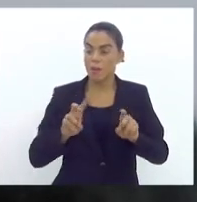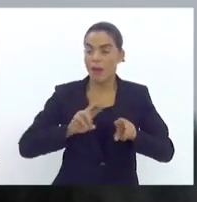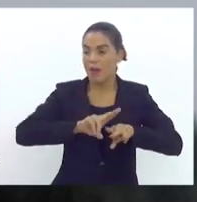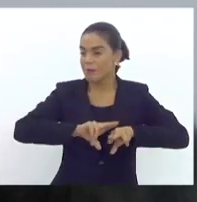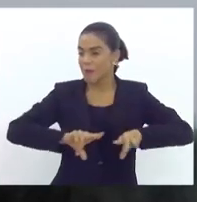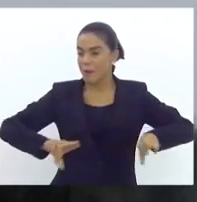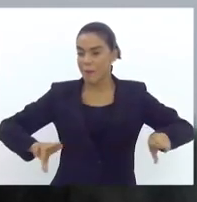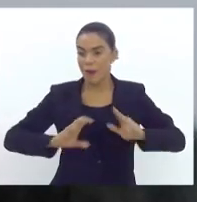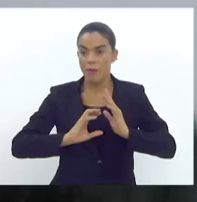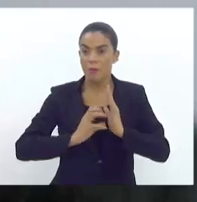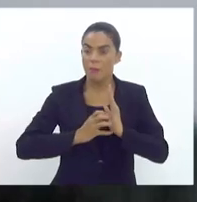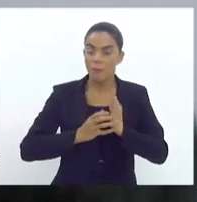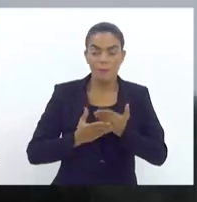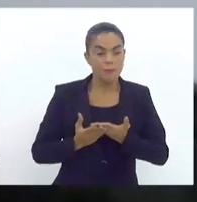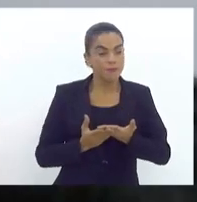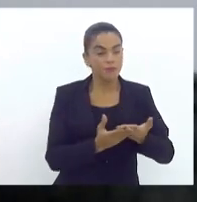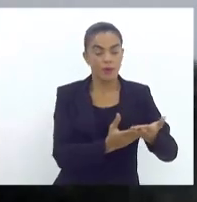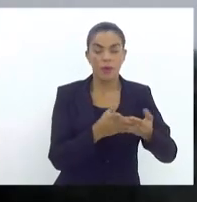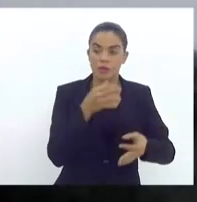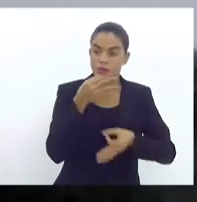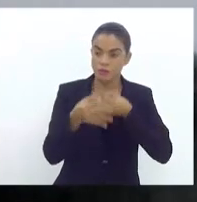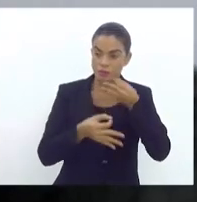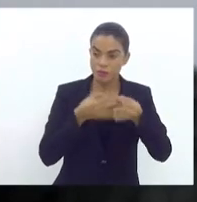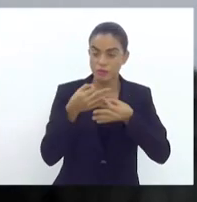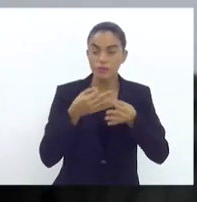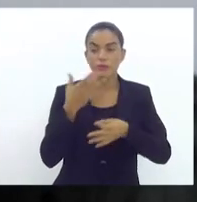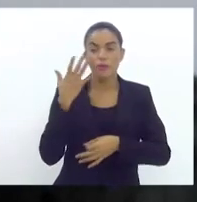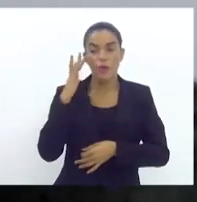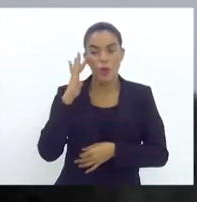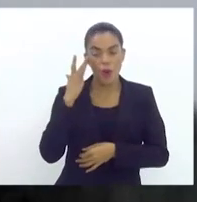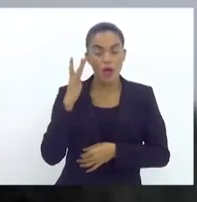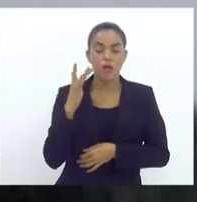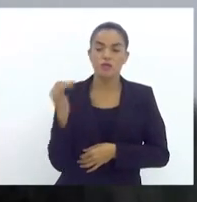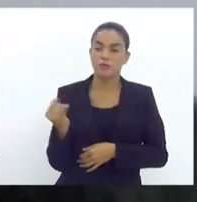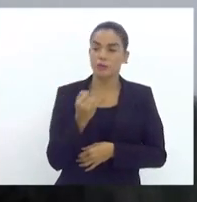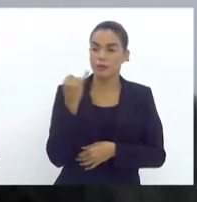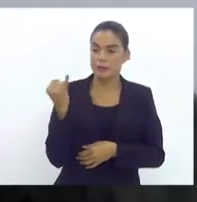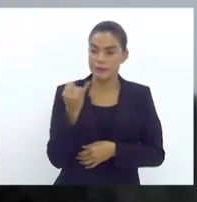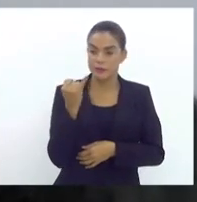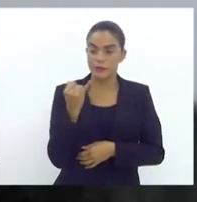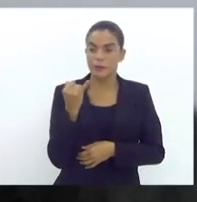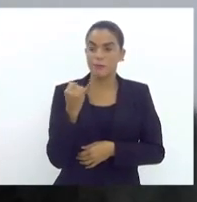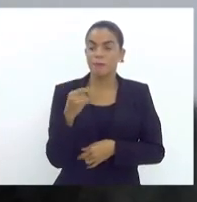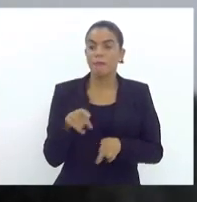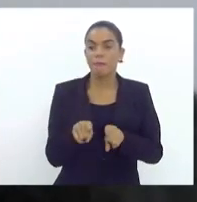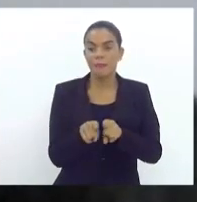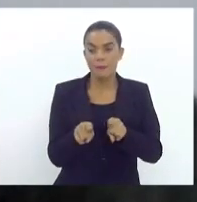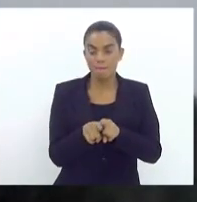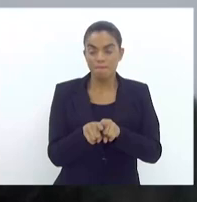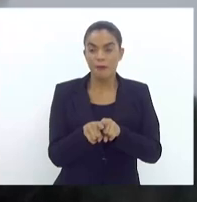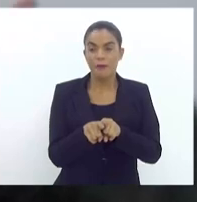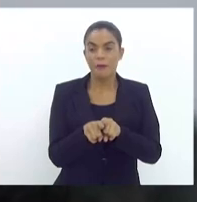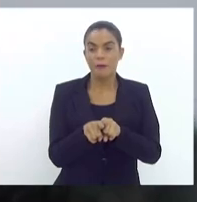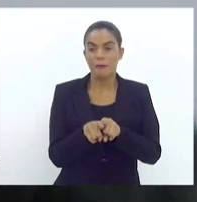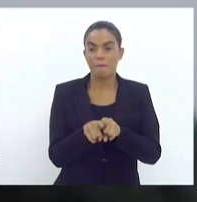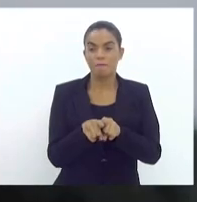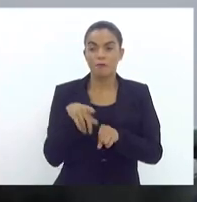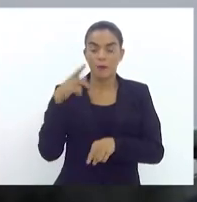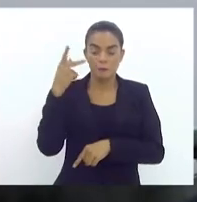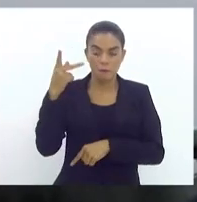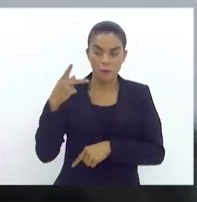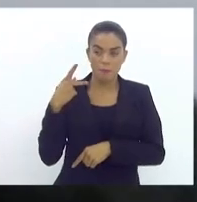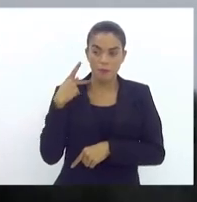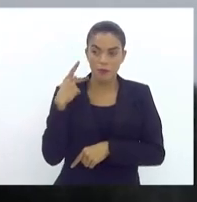a gente caminharia essas sugestões que eu acho todas pertinentes né que a gente encaminha paga A